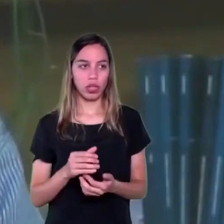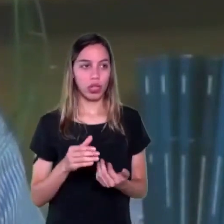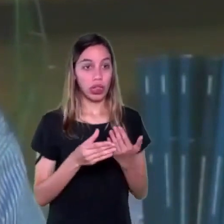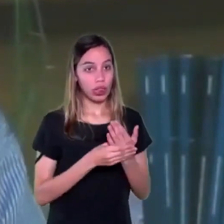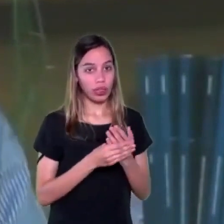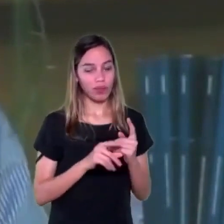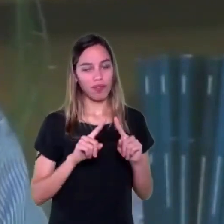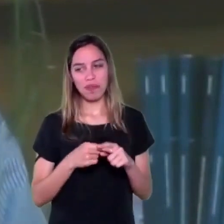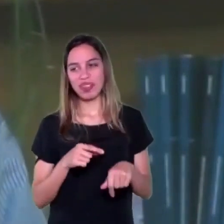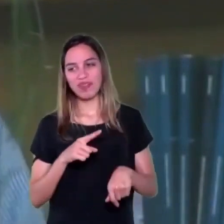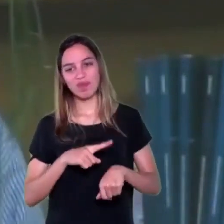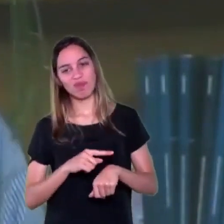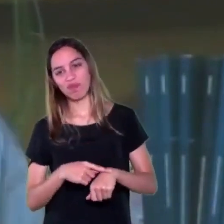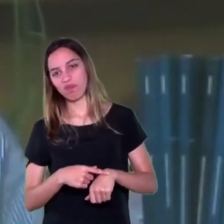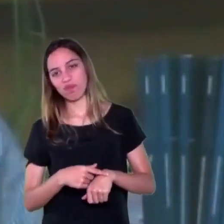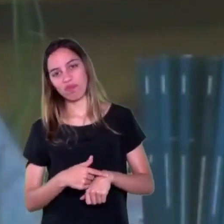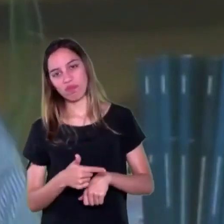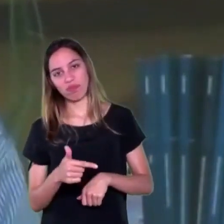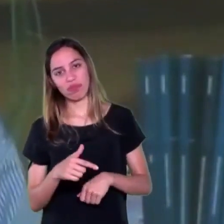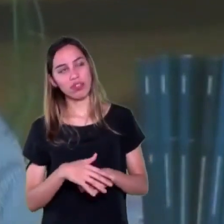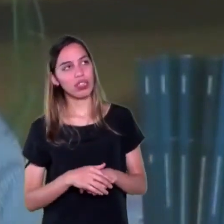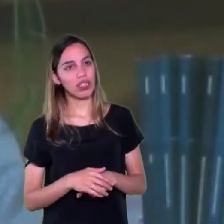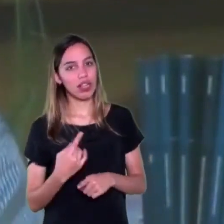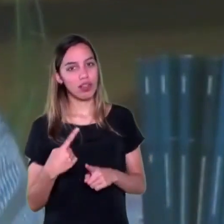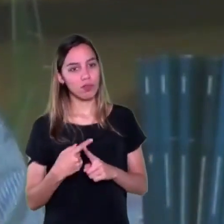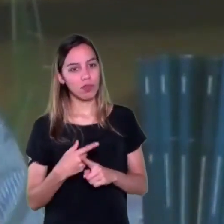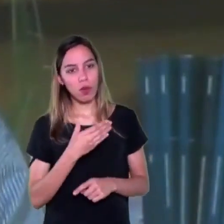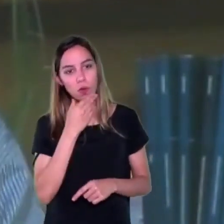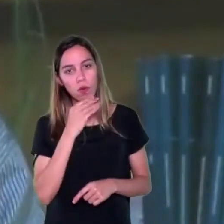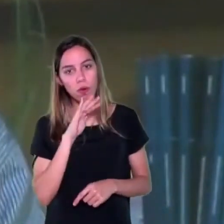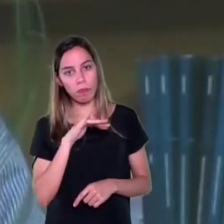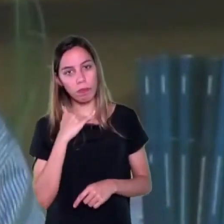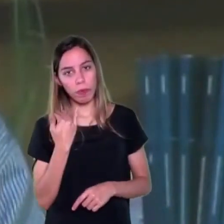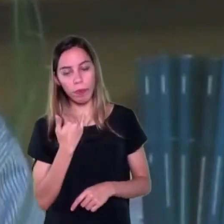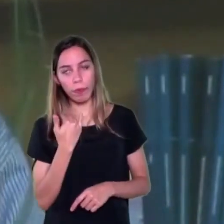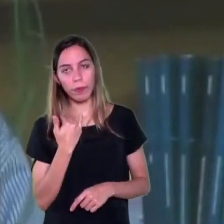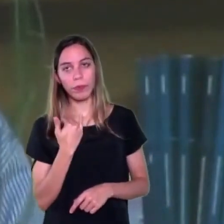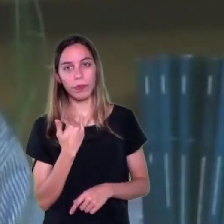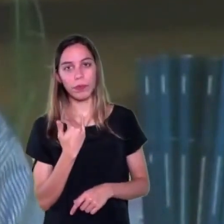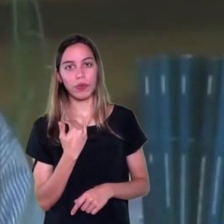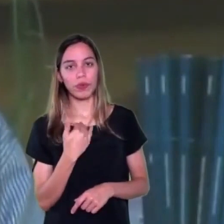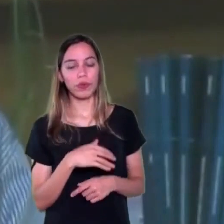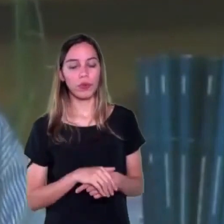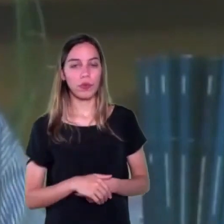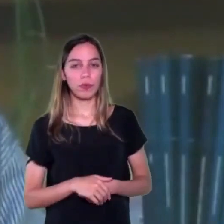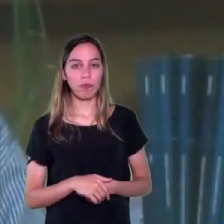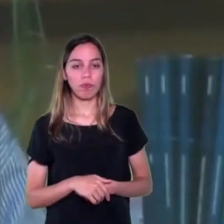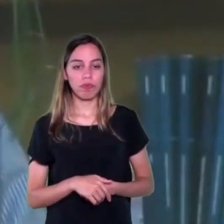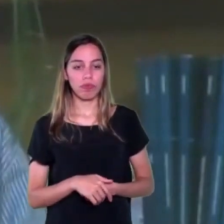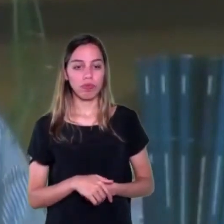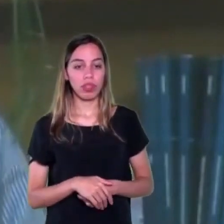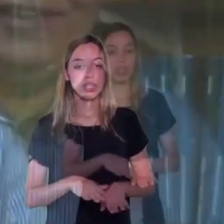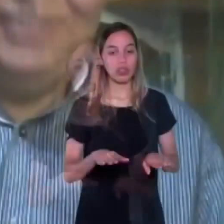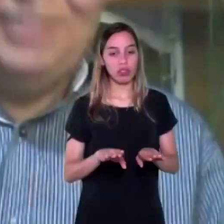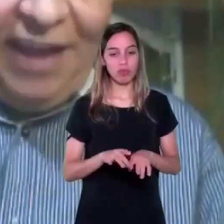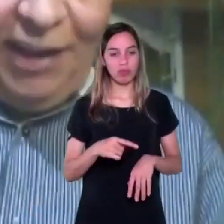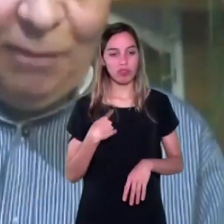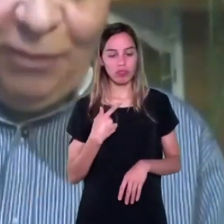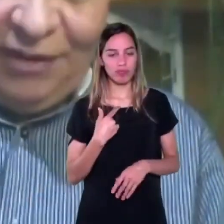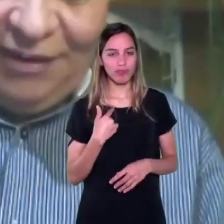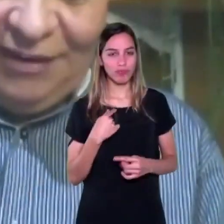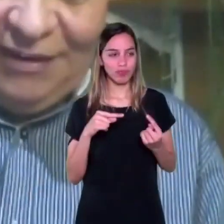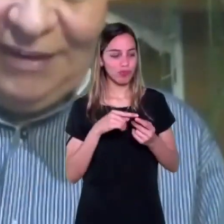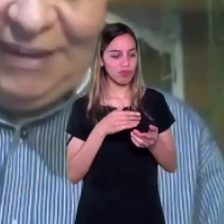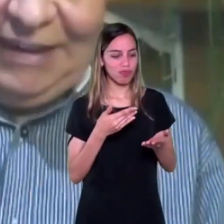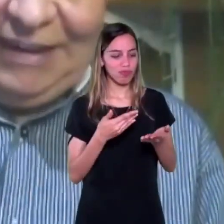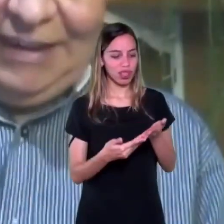deu tempo, porque ele morreu pouco depois e a gente também perdeu o time da